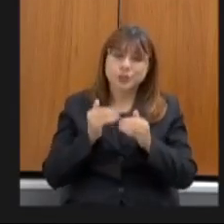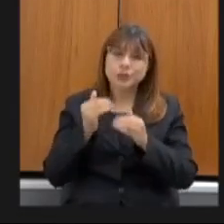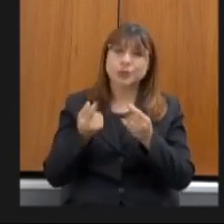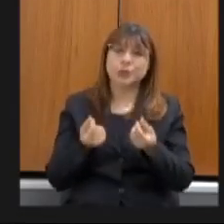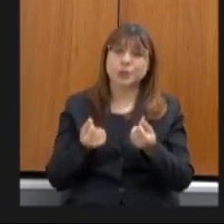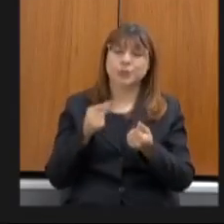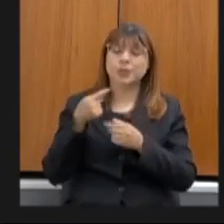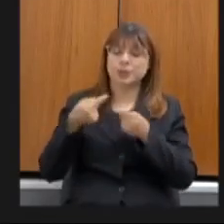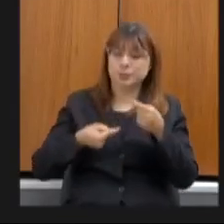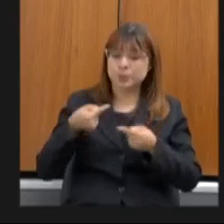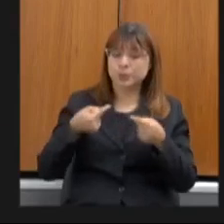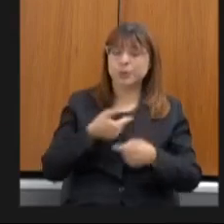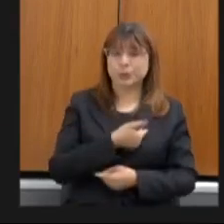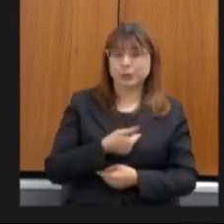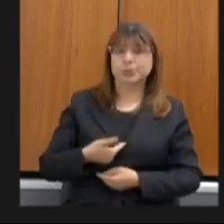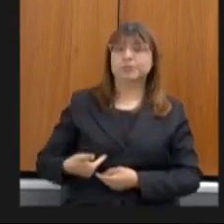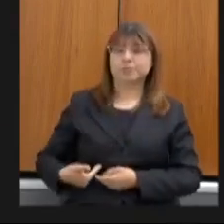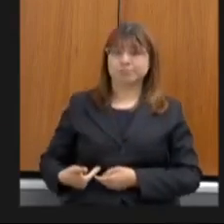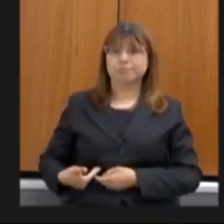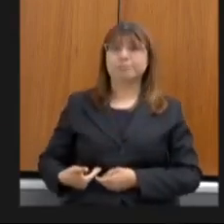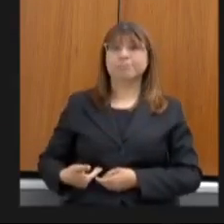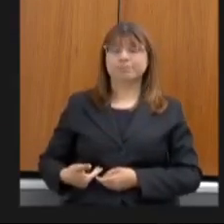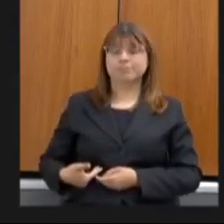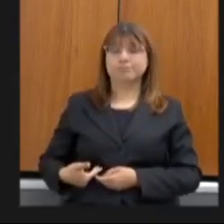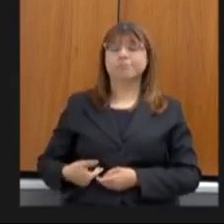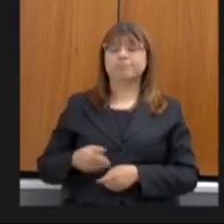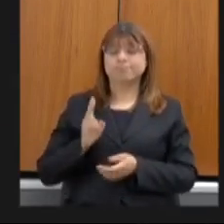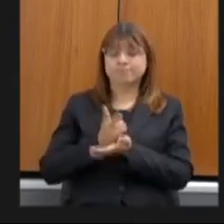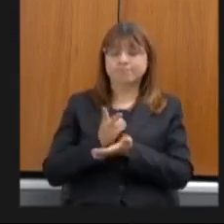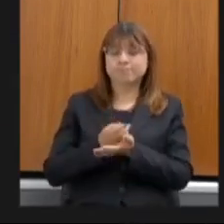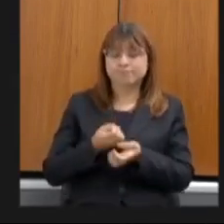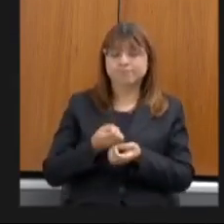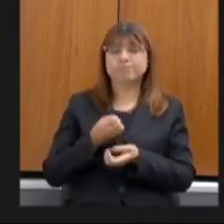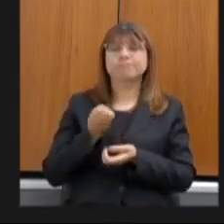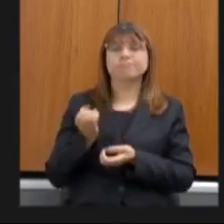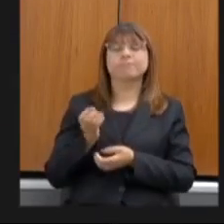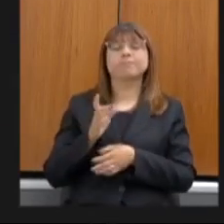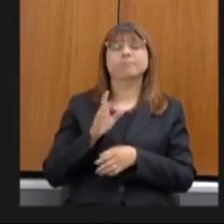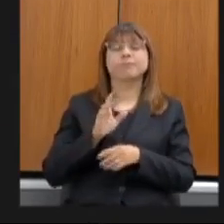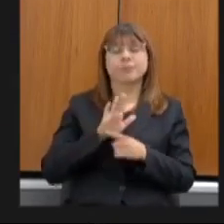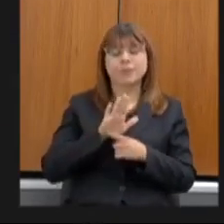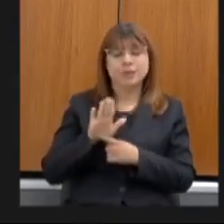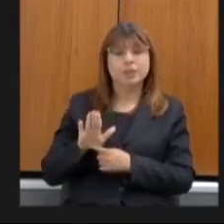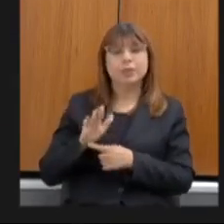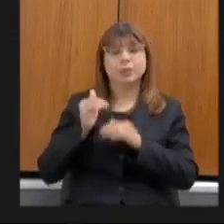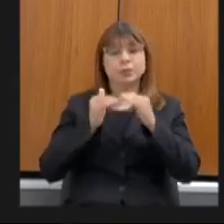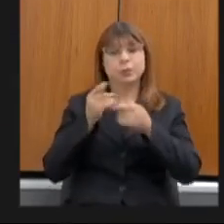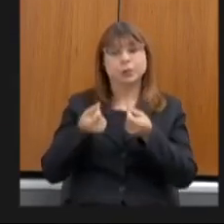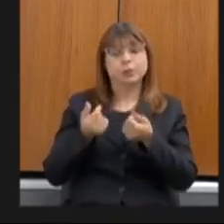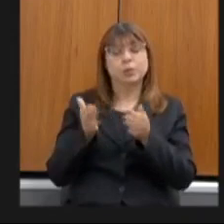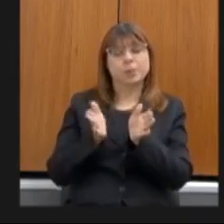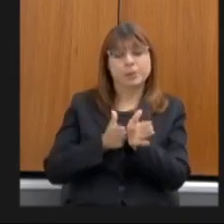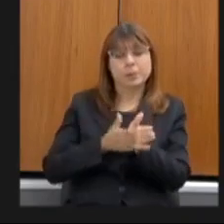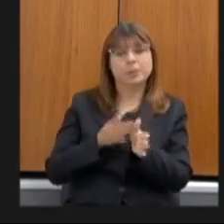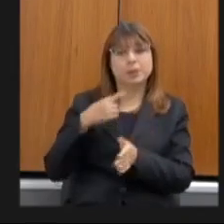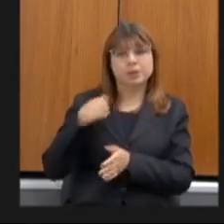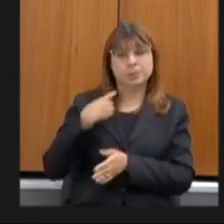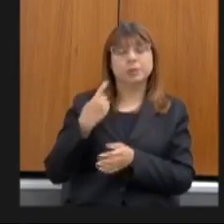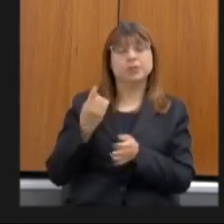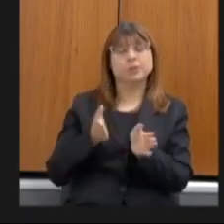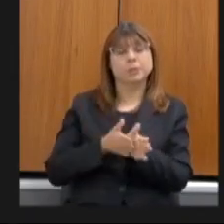econômico isso é política pública o desenvolvimento econômico Parabéns secretário Parabéns pelos trabalhos